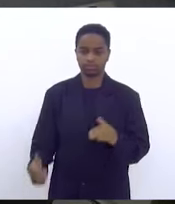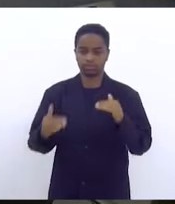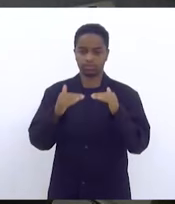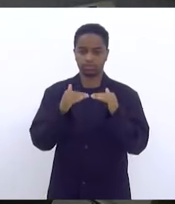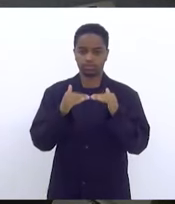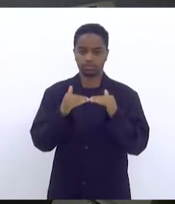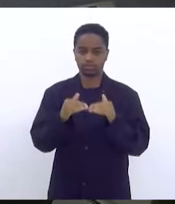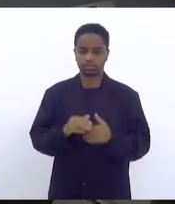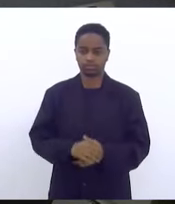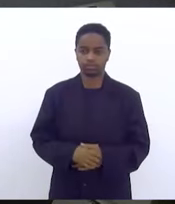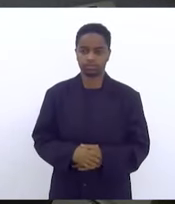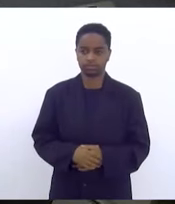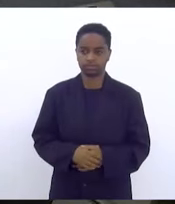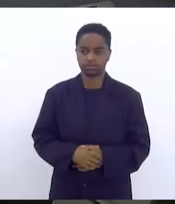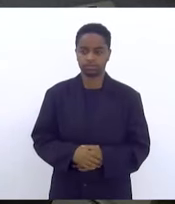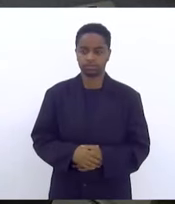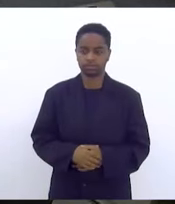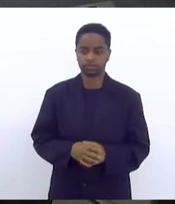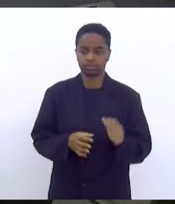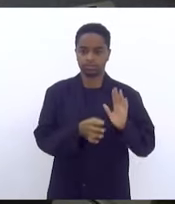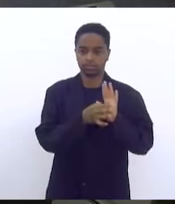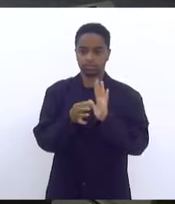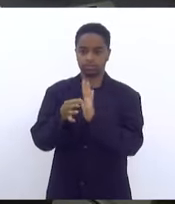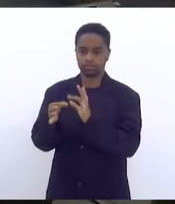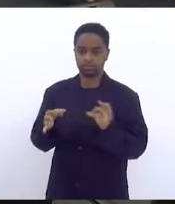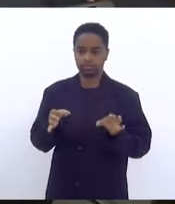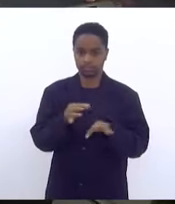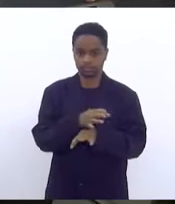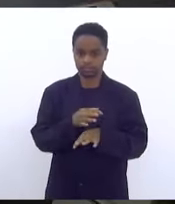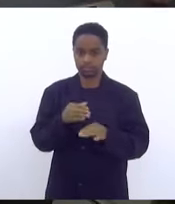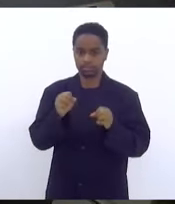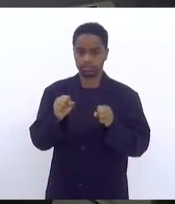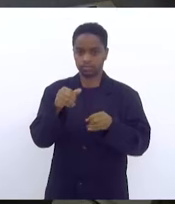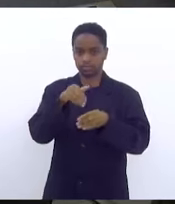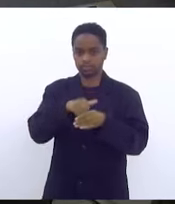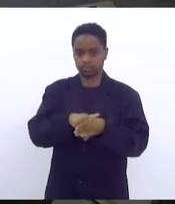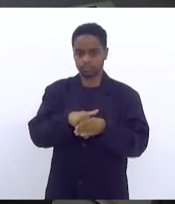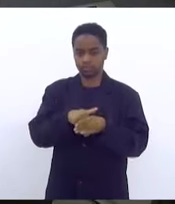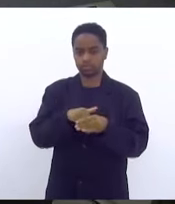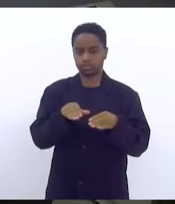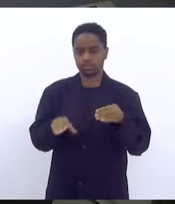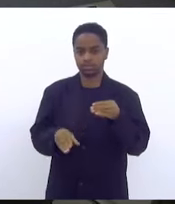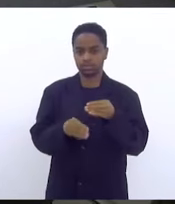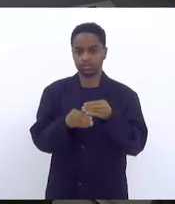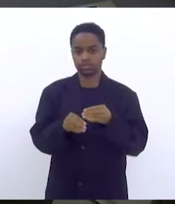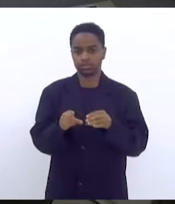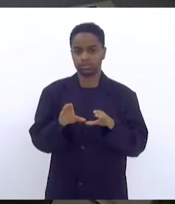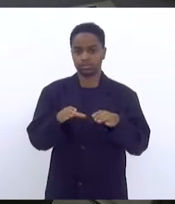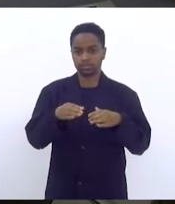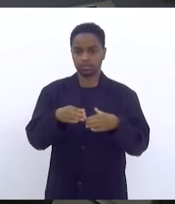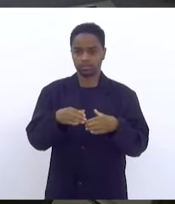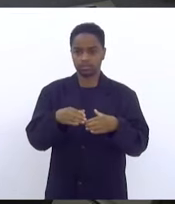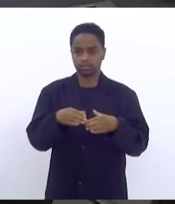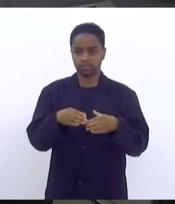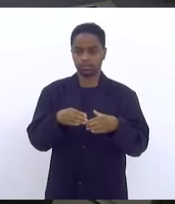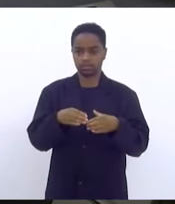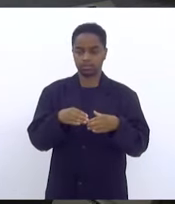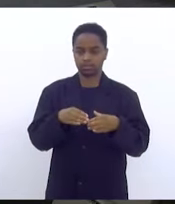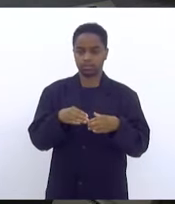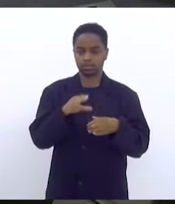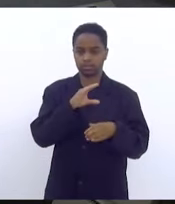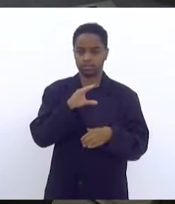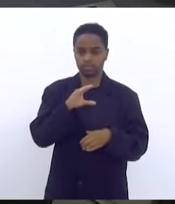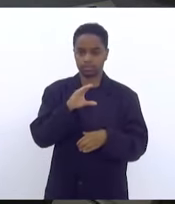Favorável, senhora presidenta. Com os pareceres emitidos, em votação, as emendas da Comissão de Constituição e